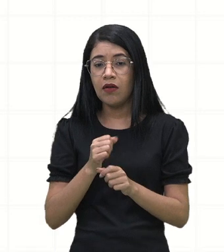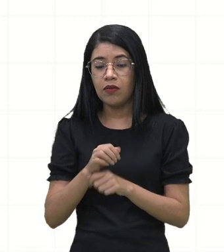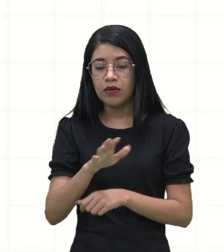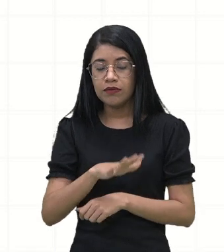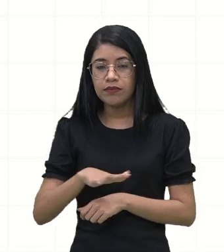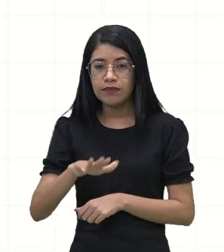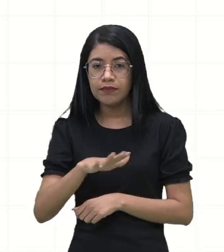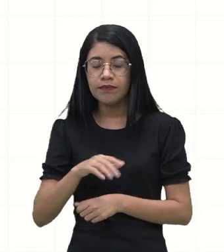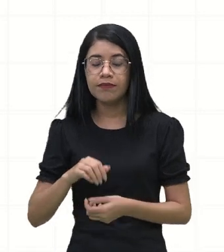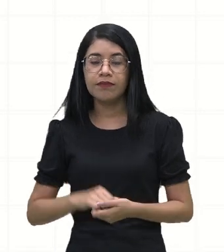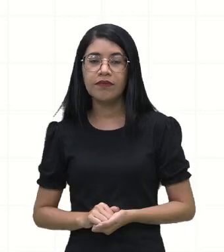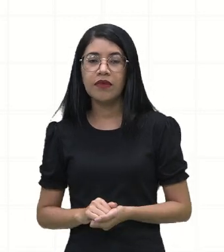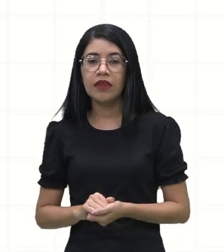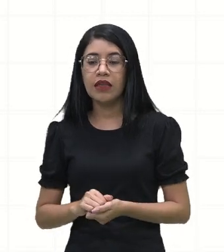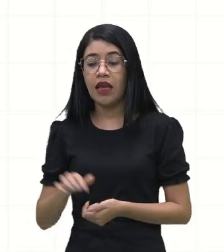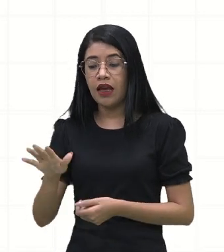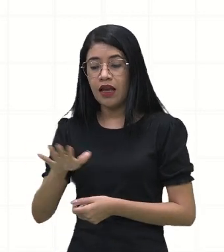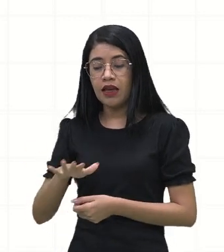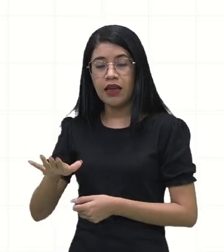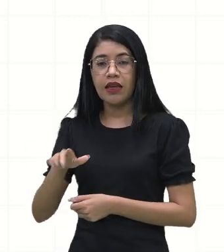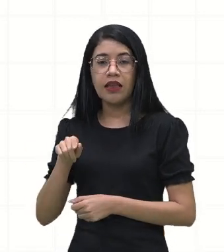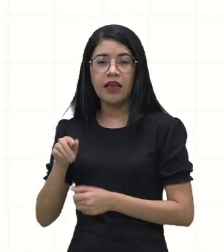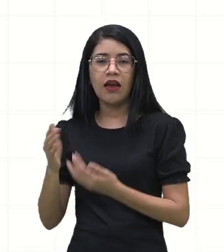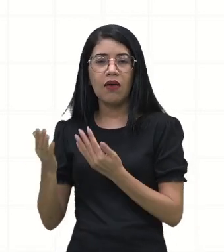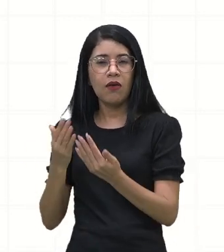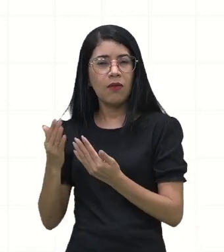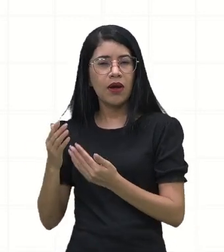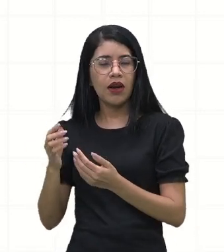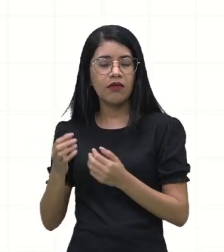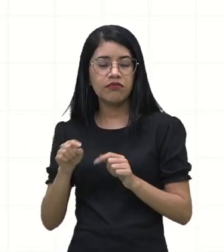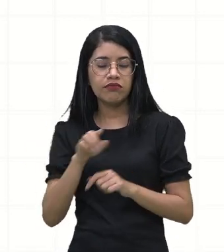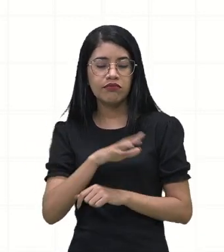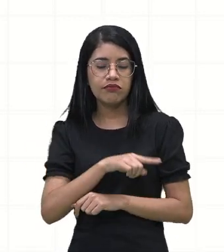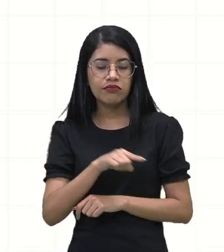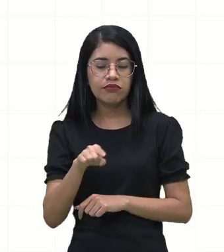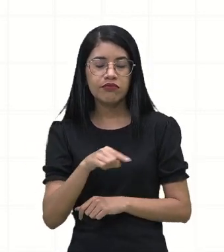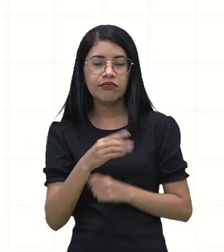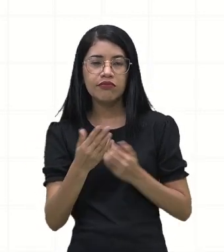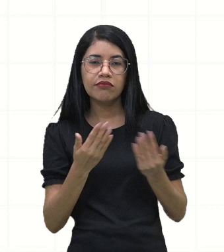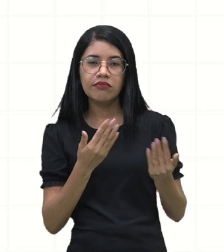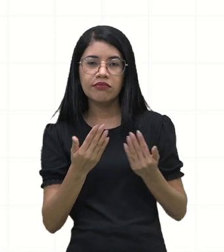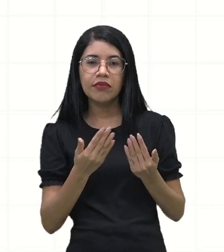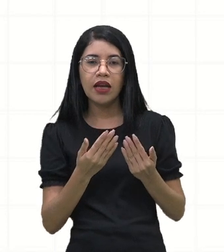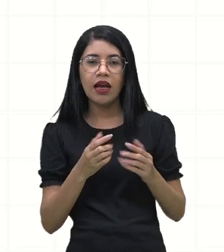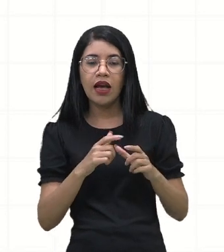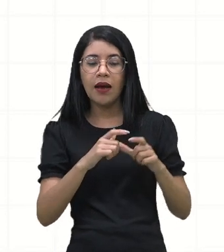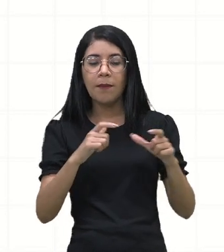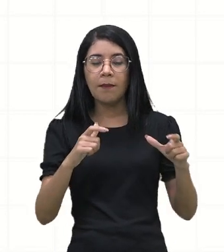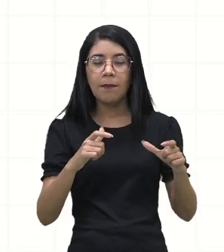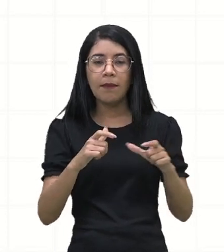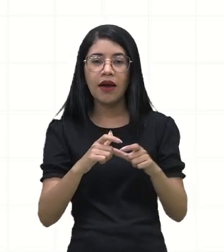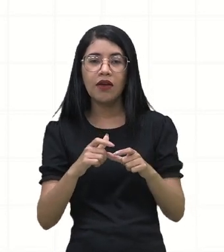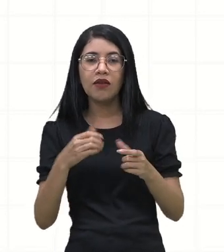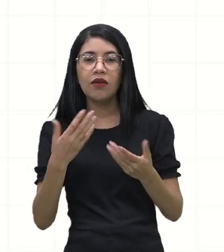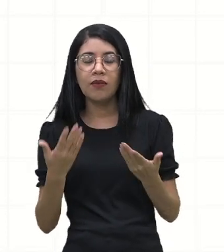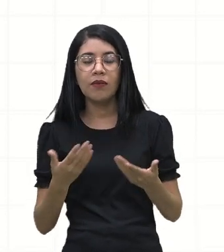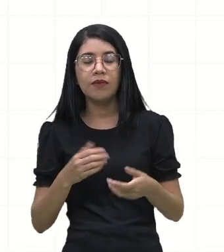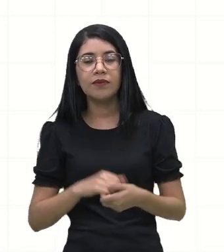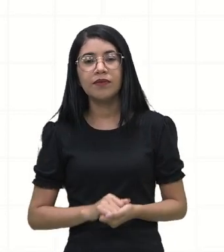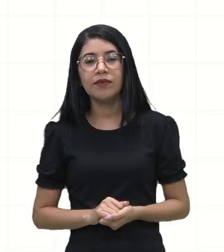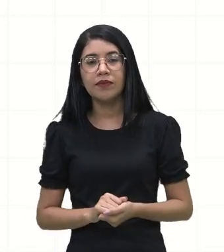3, comparação de áreas. Compare as áreas dos dois canteiros de flores, qual deles tem a área maior?